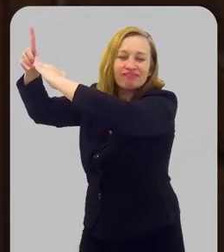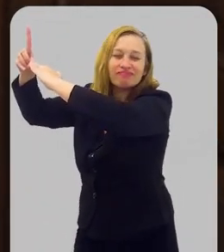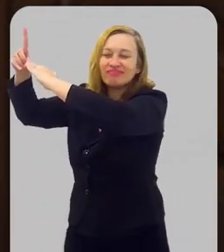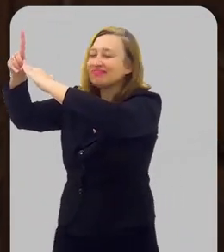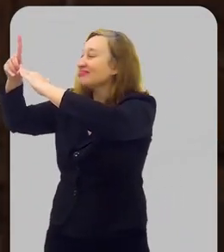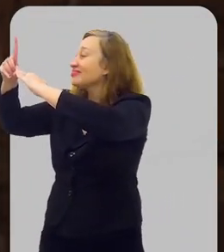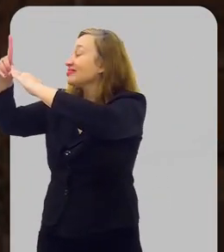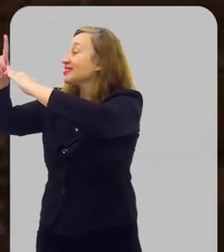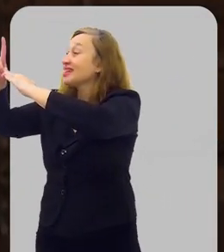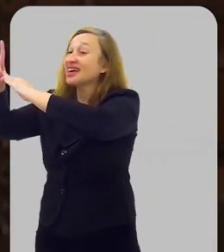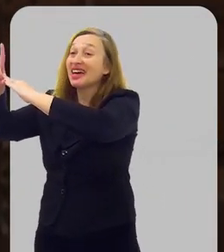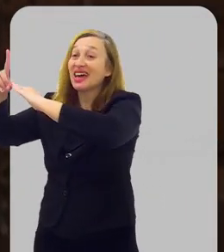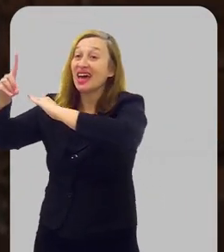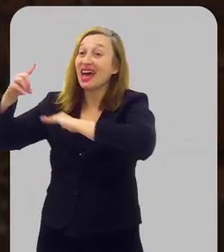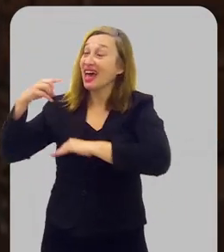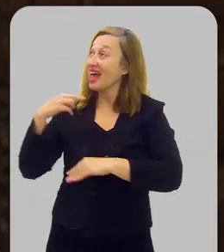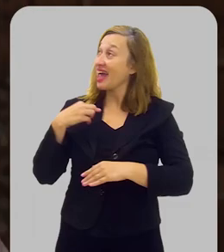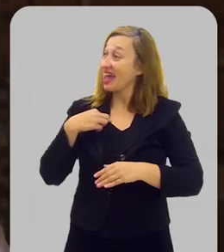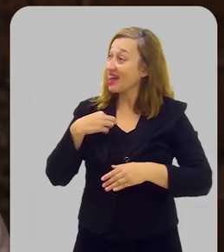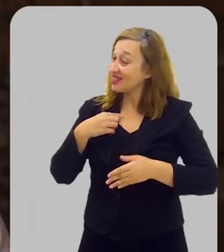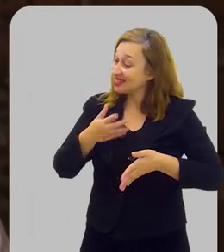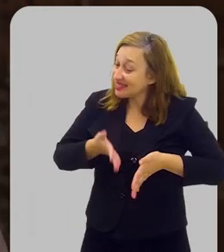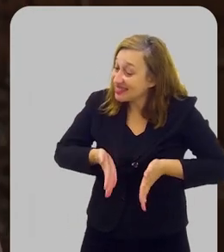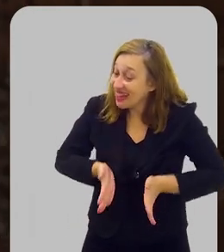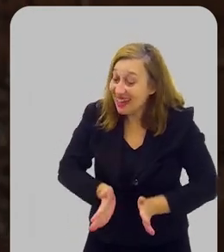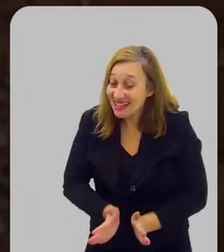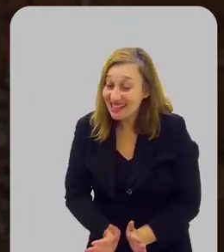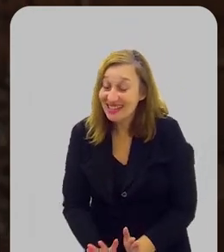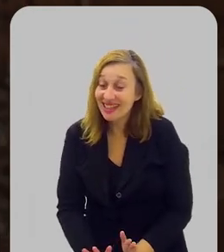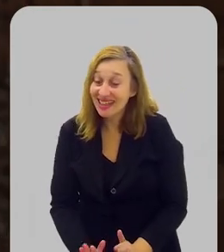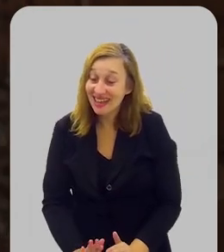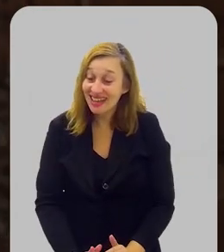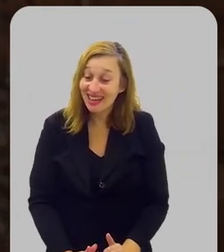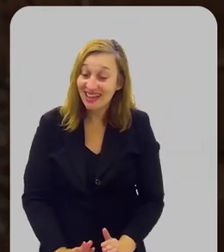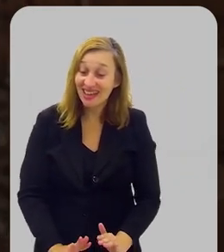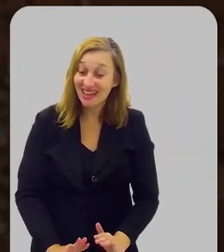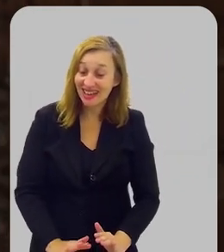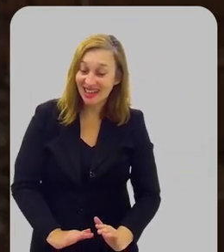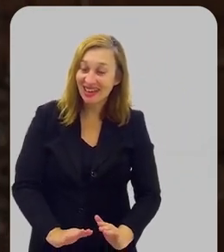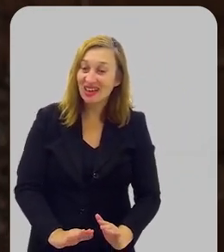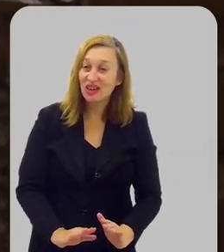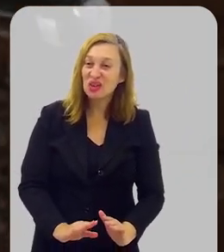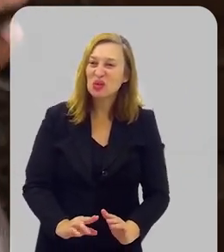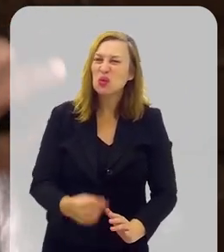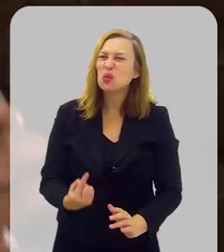soberano eu fui criado para louvar a